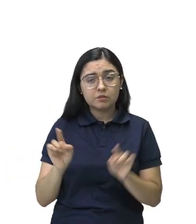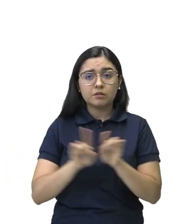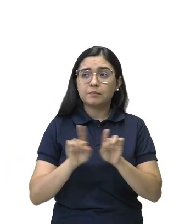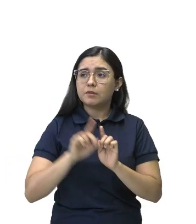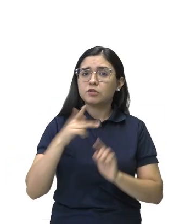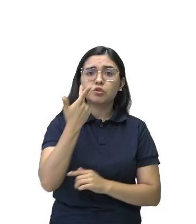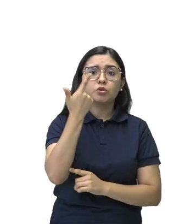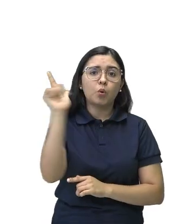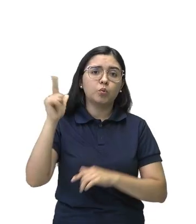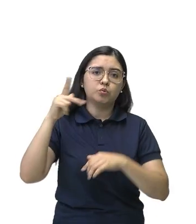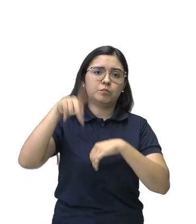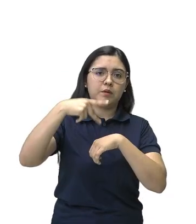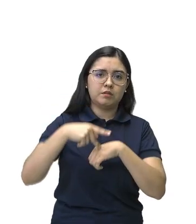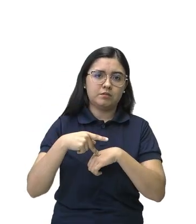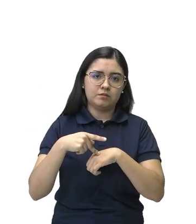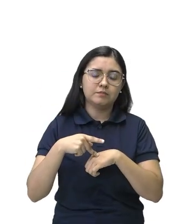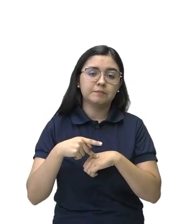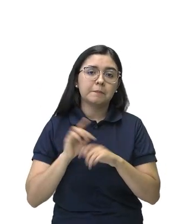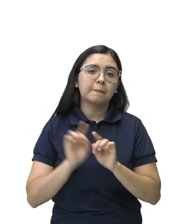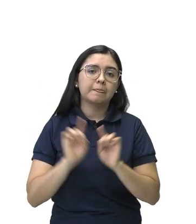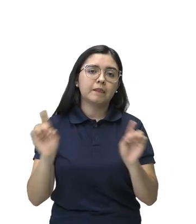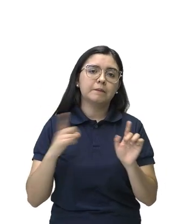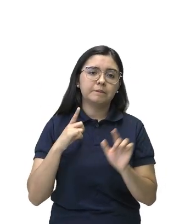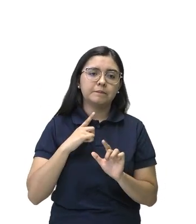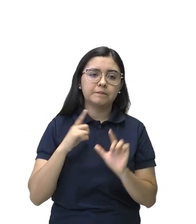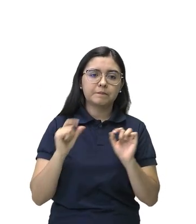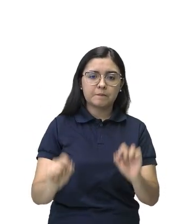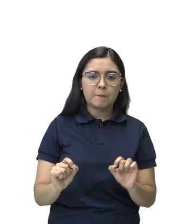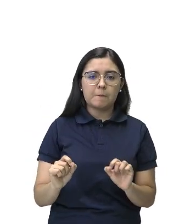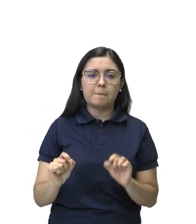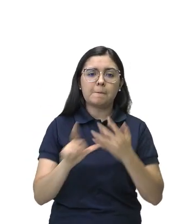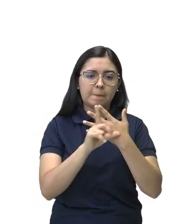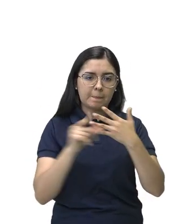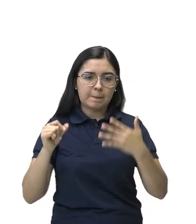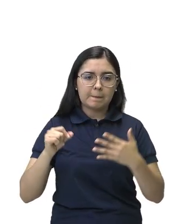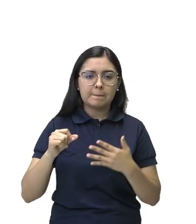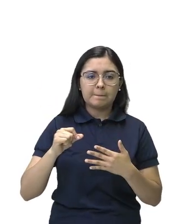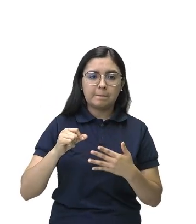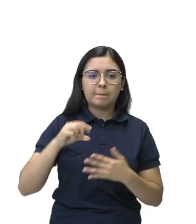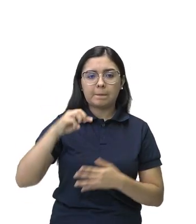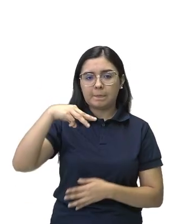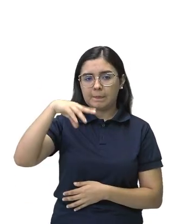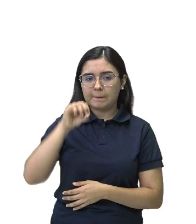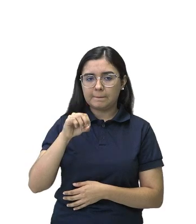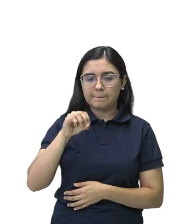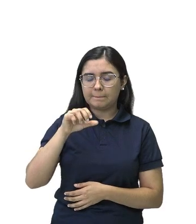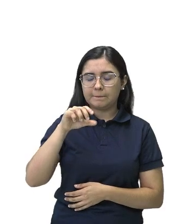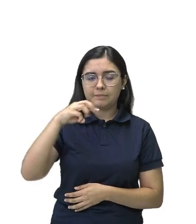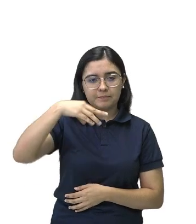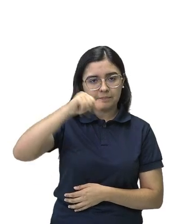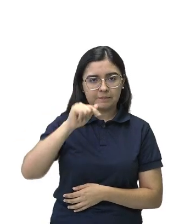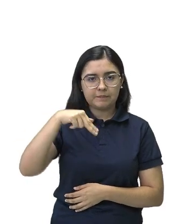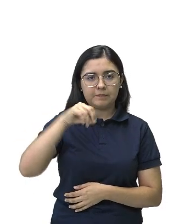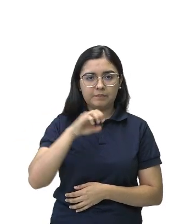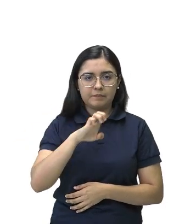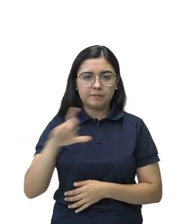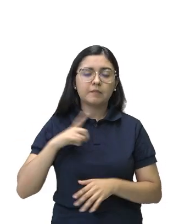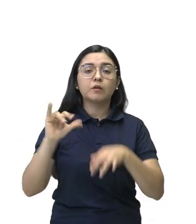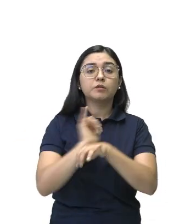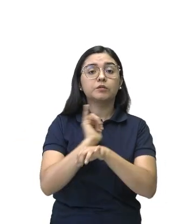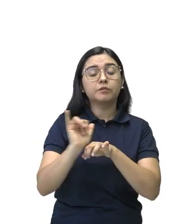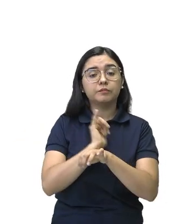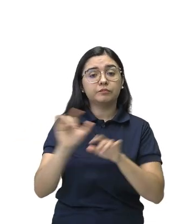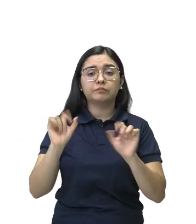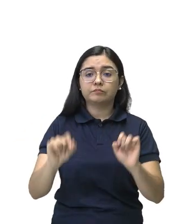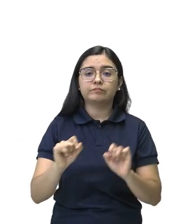de outros lugares? Para um autor chamado Manuel José de Miranda Neto, a estratégia